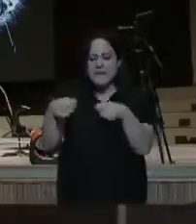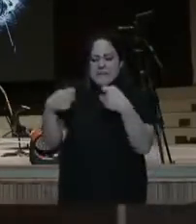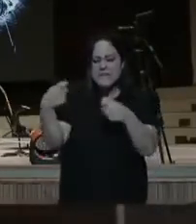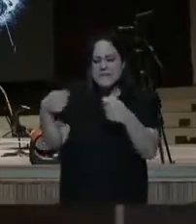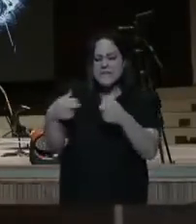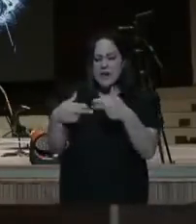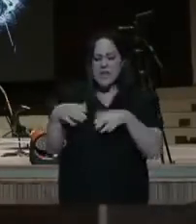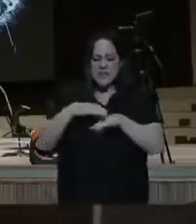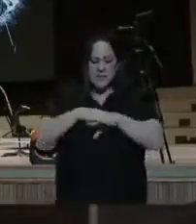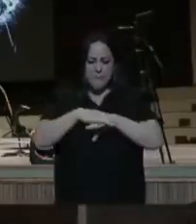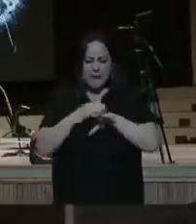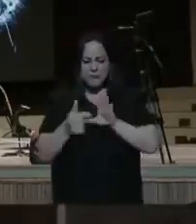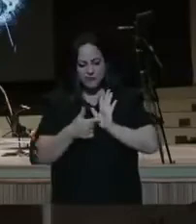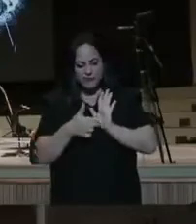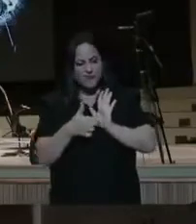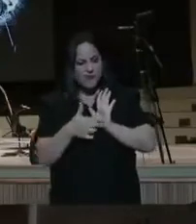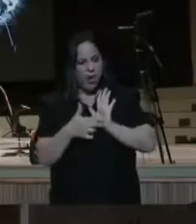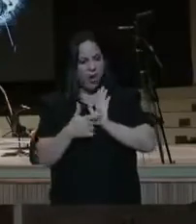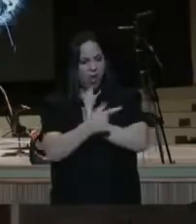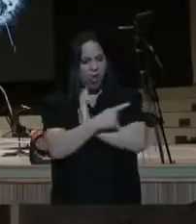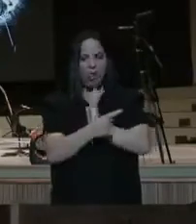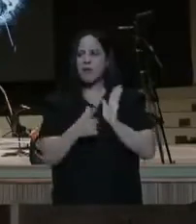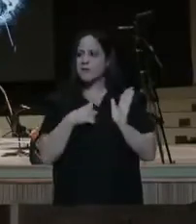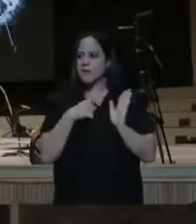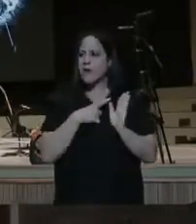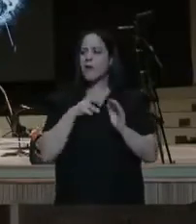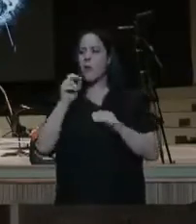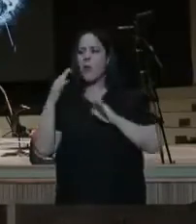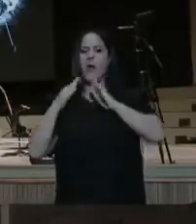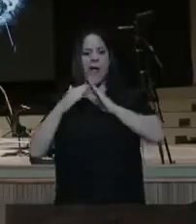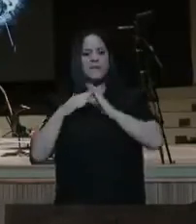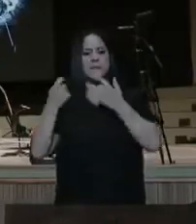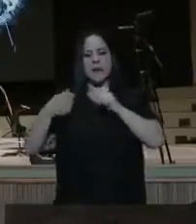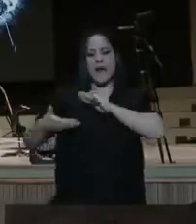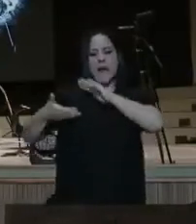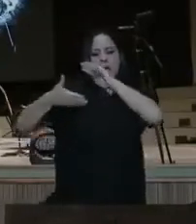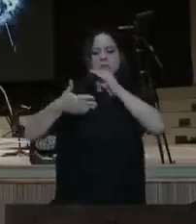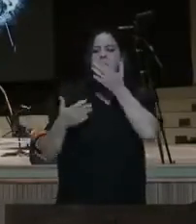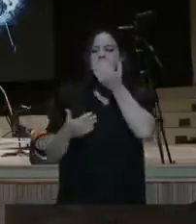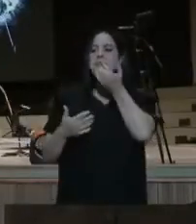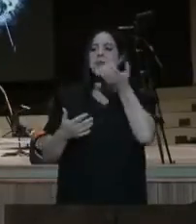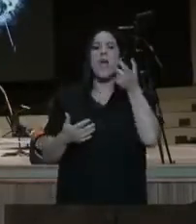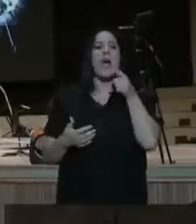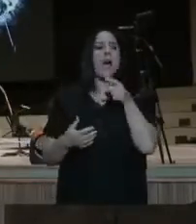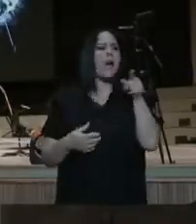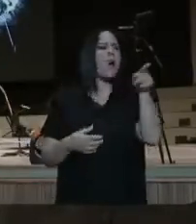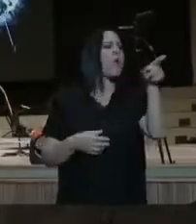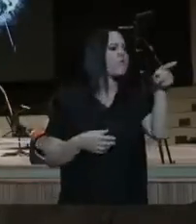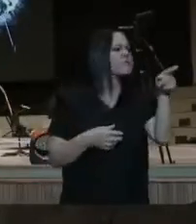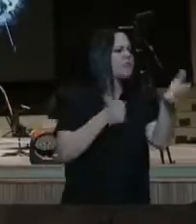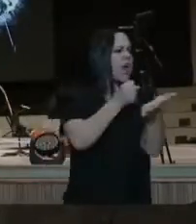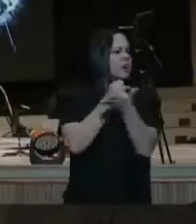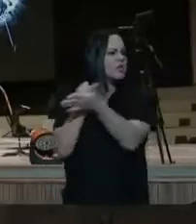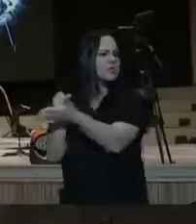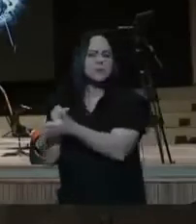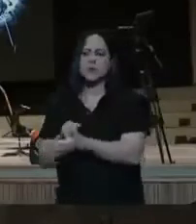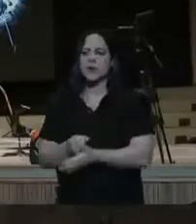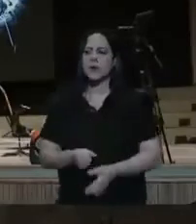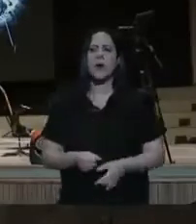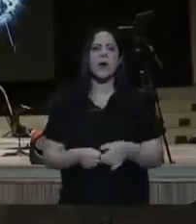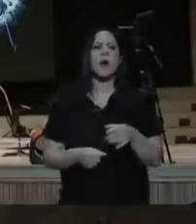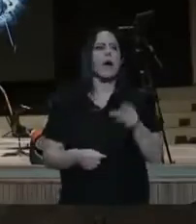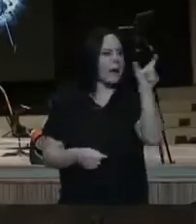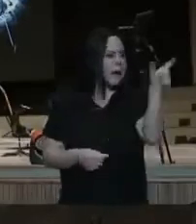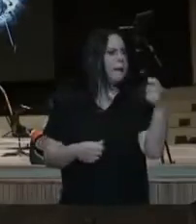assim o passando dificuldade em casa com a cesta básica ele quer que alguém ajude a frase a frase do covarde alguém tem que